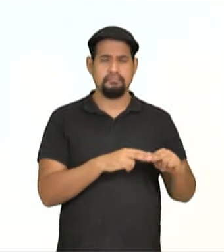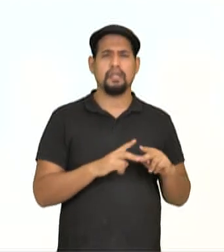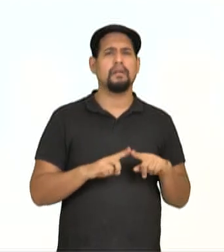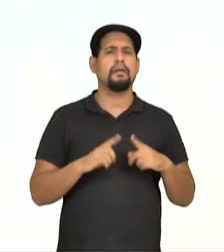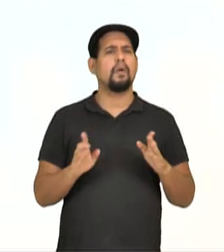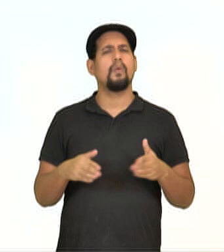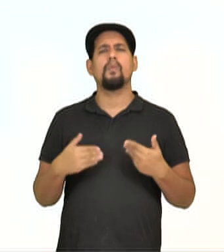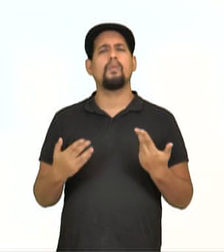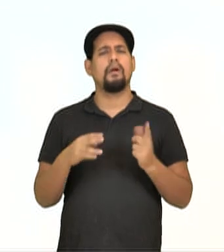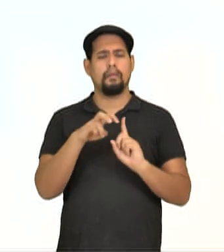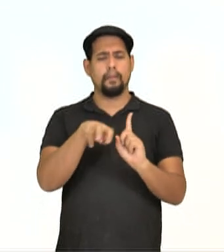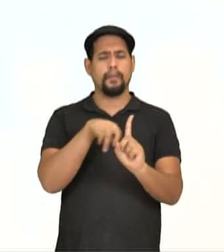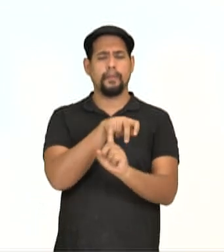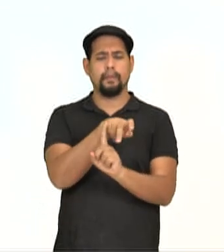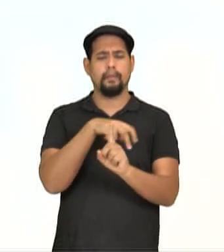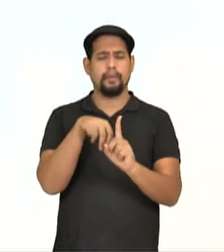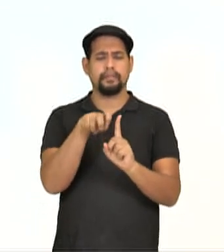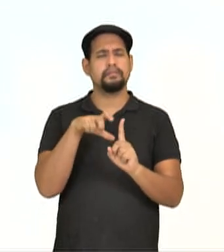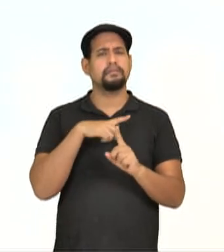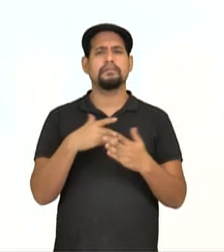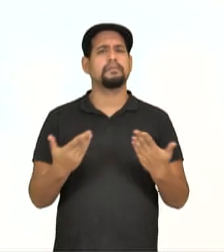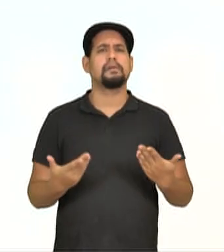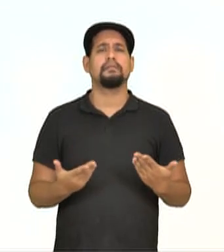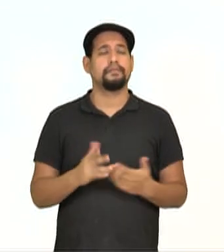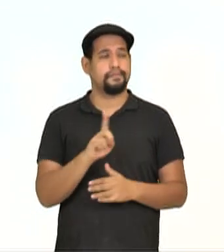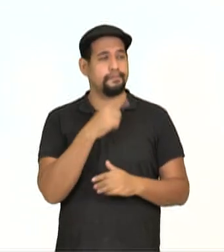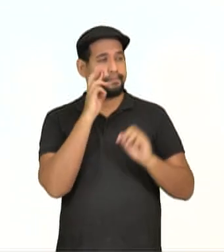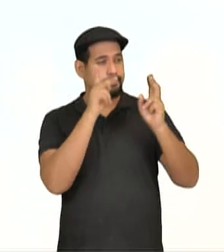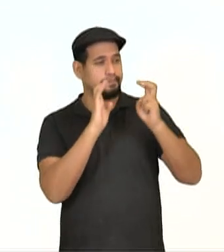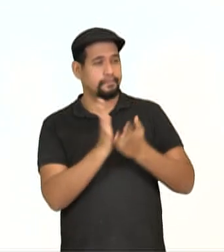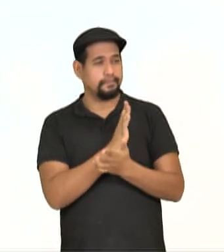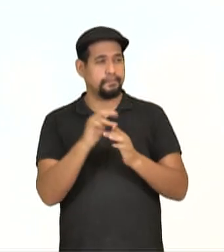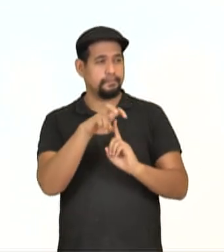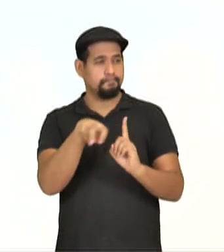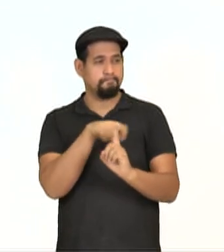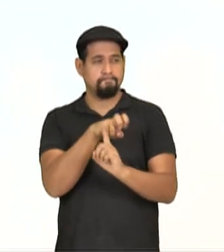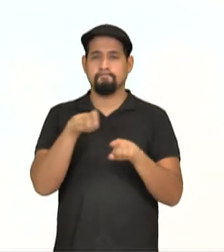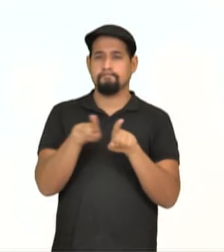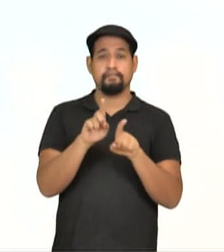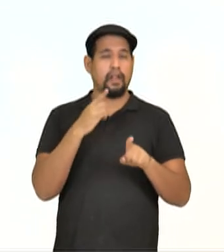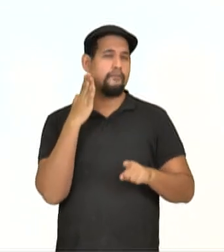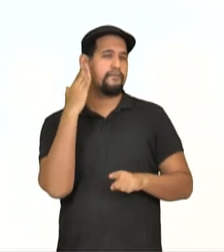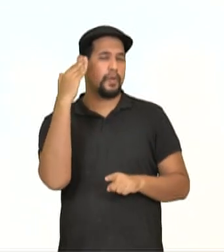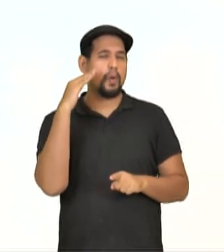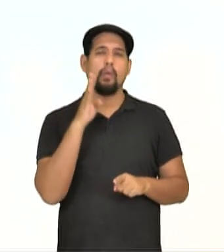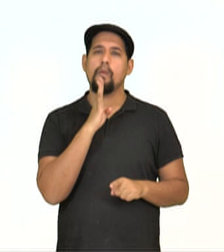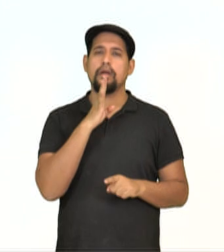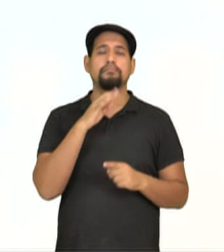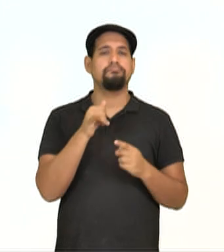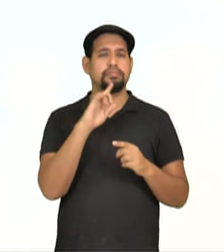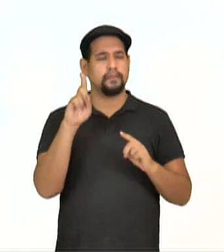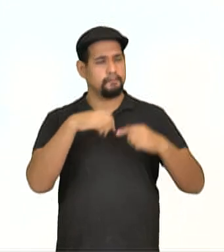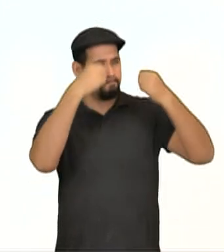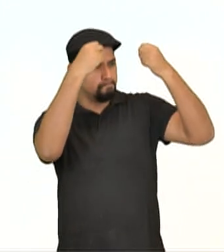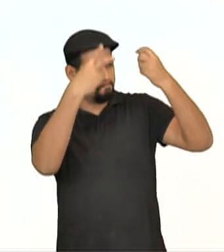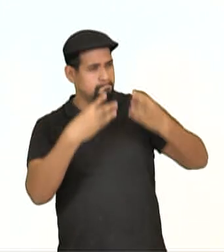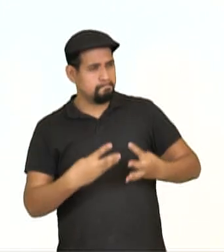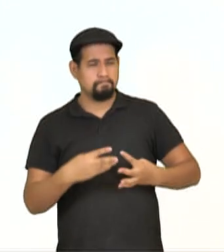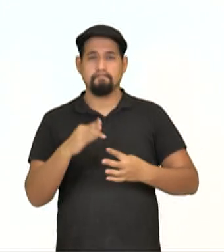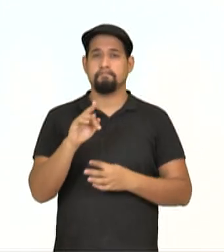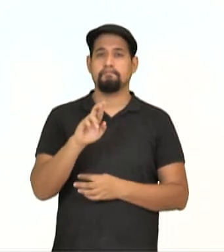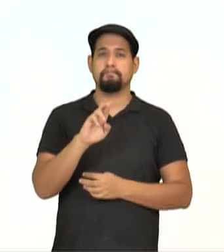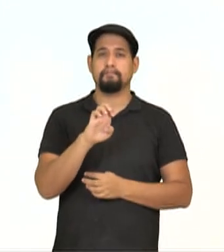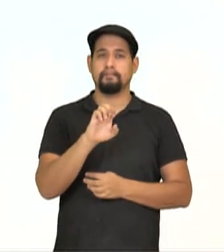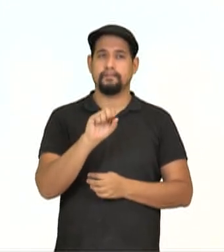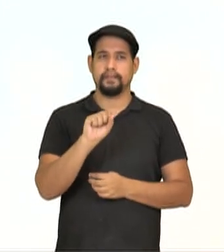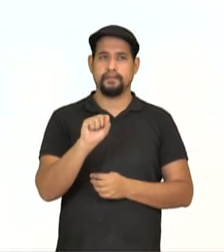são as modalidades? Então, a gente vai ver aqui algumas modalidades, pelo menos as mais conhecidas. Primeiro, a gente tem que falar do freestyle.